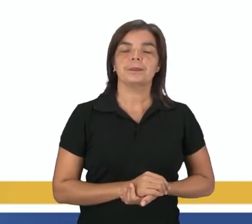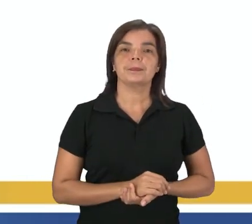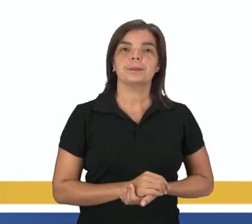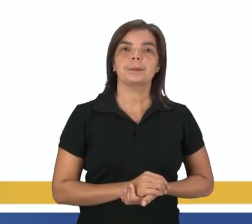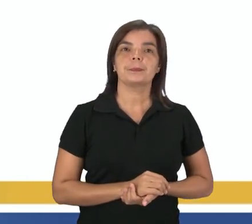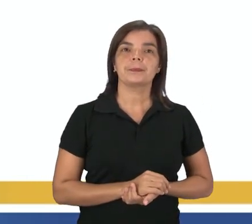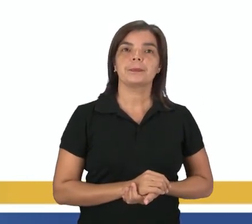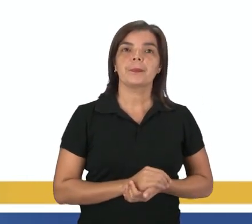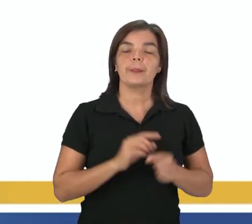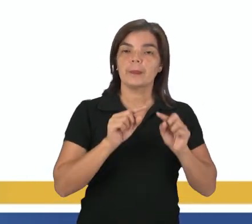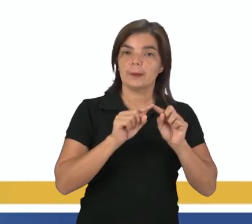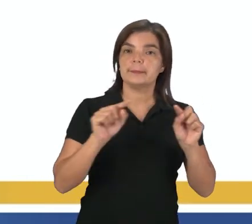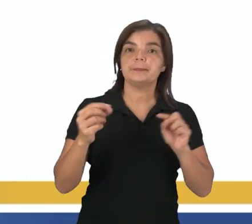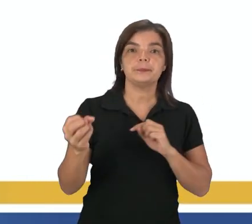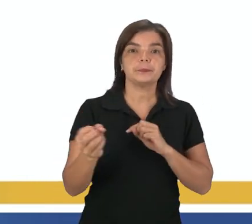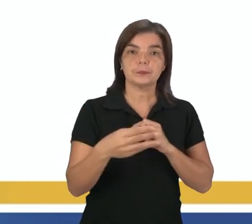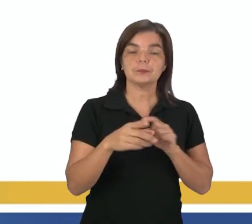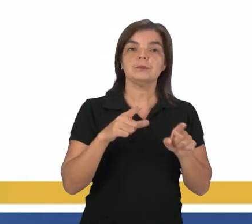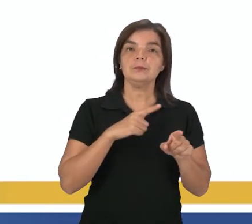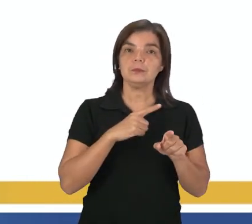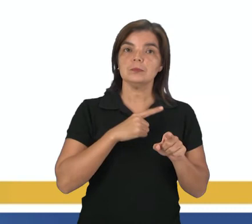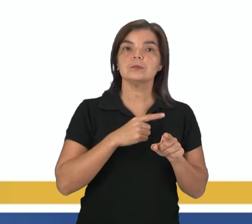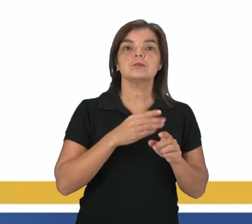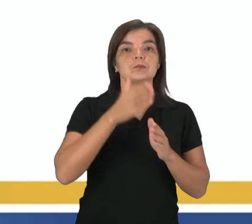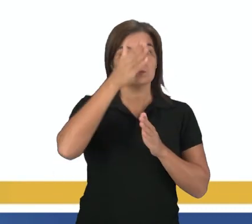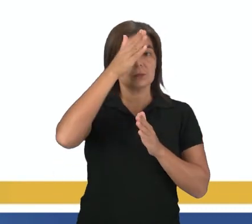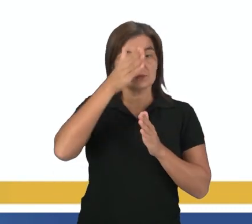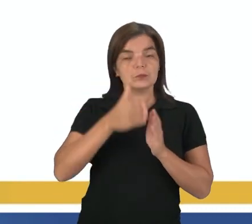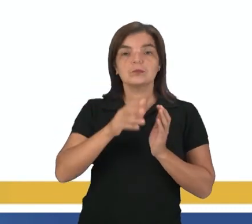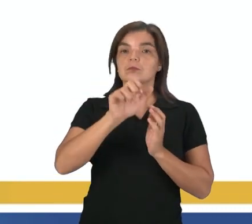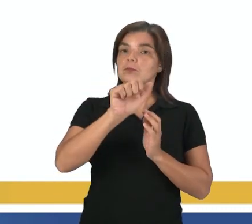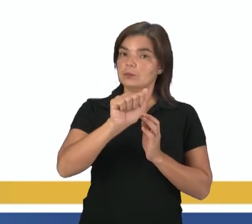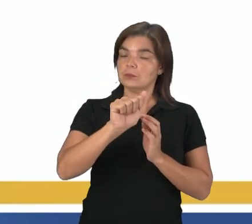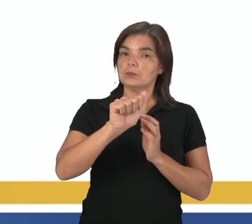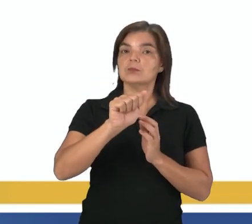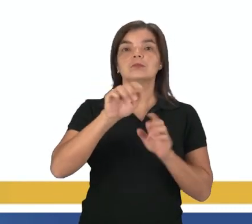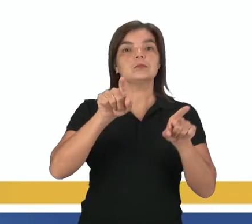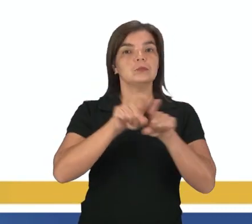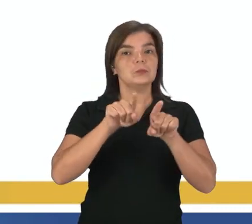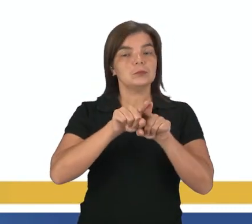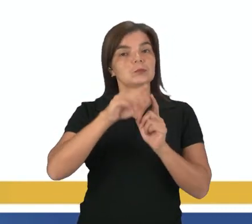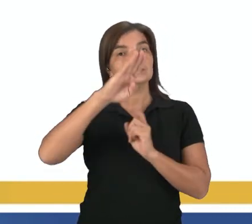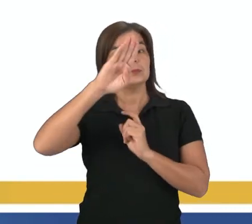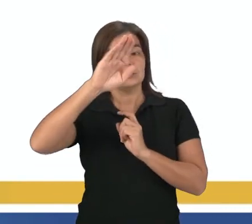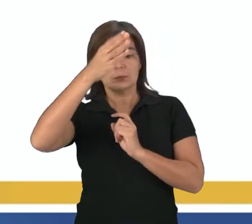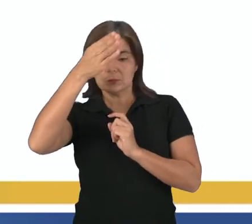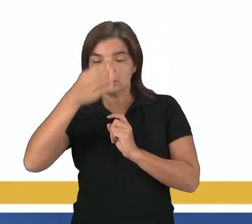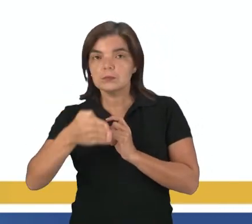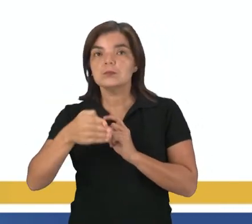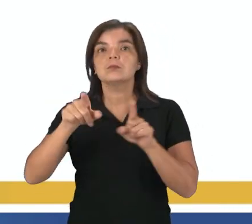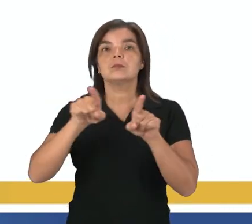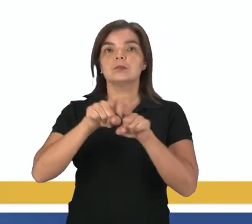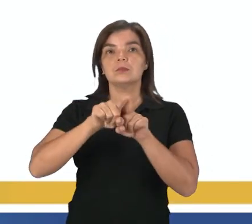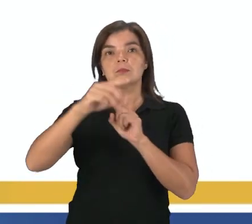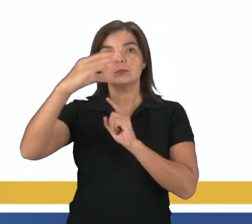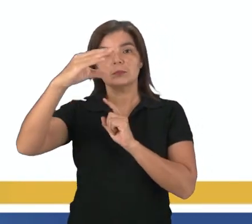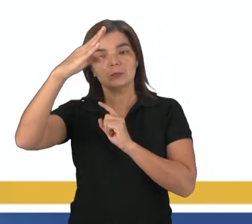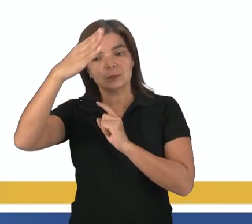e essa reta nova que eu vou traçar, ela tem que estar passando ali pelo meu ponto B. E a terceira reta da mesma